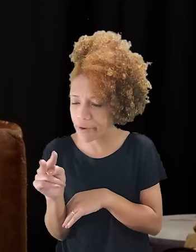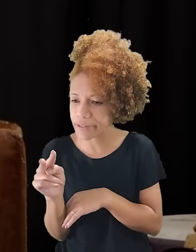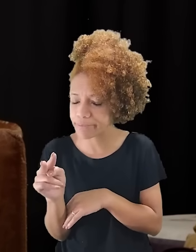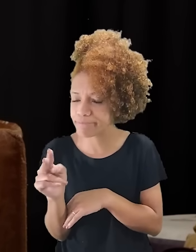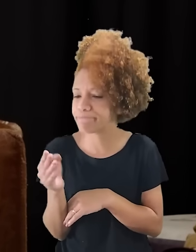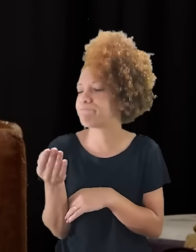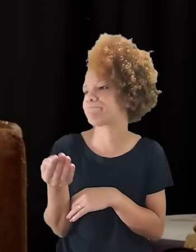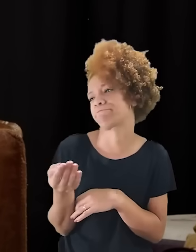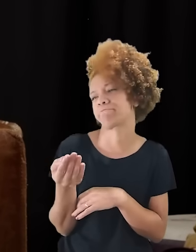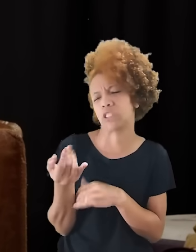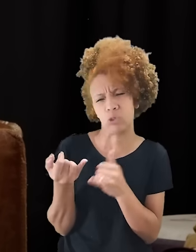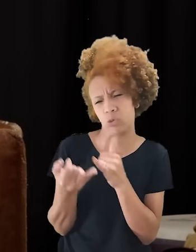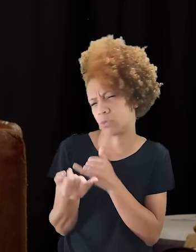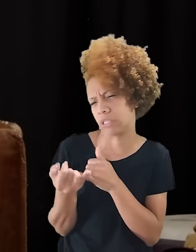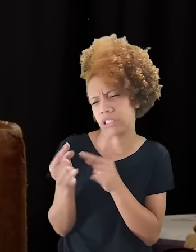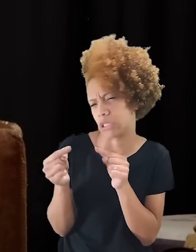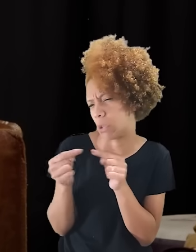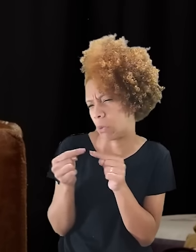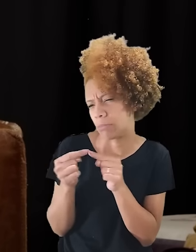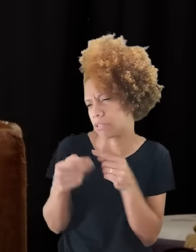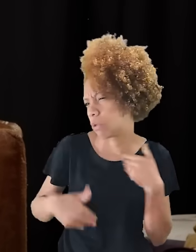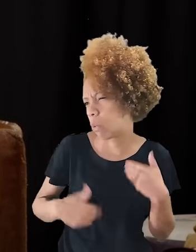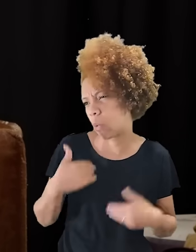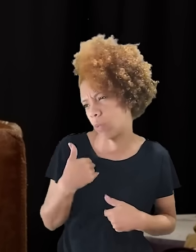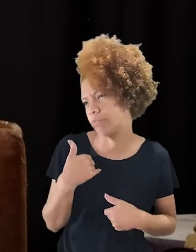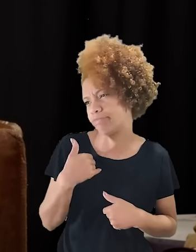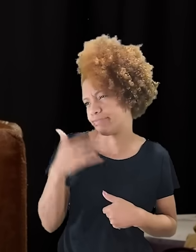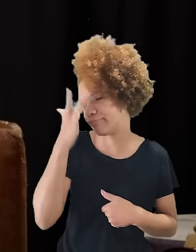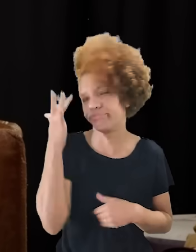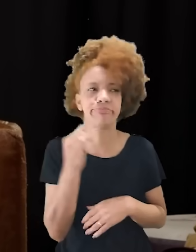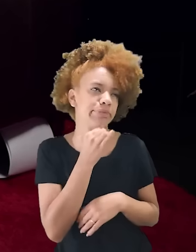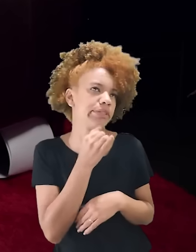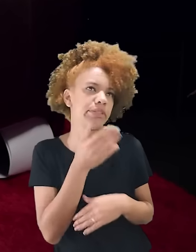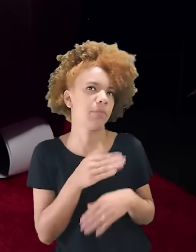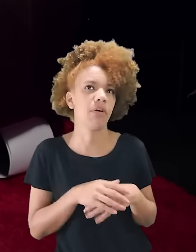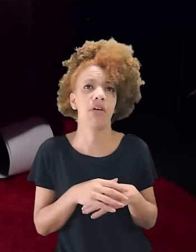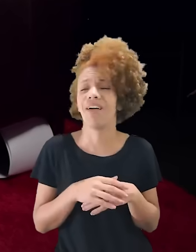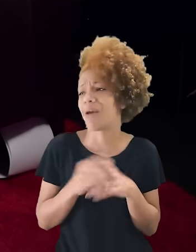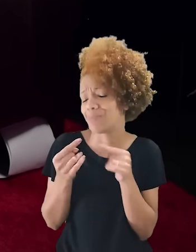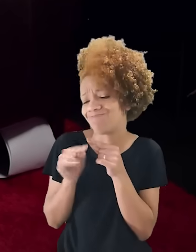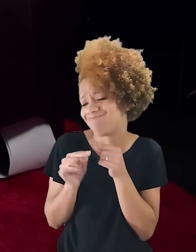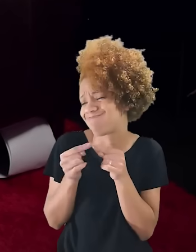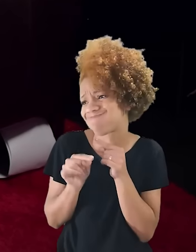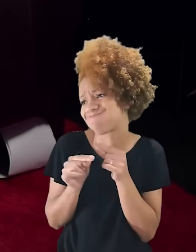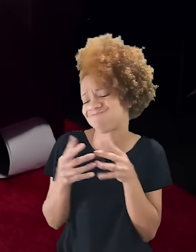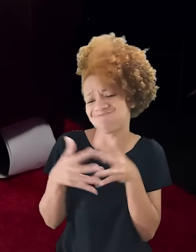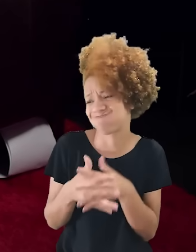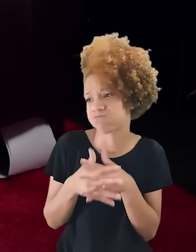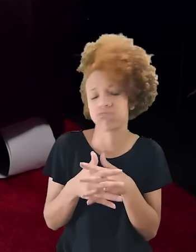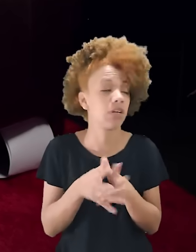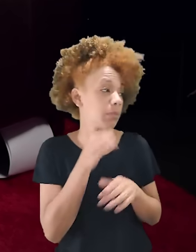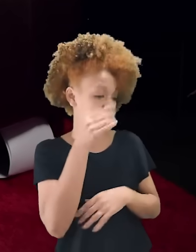olha e a aquilo não parece que Orna no corpo da pessoa tipo conflita é uma má combinação É